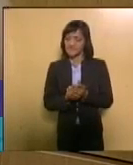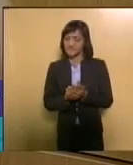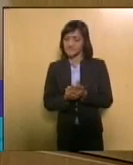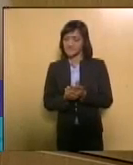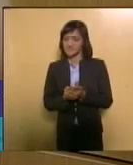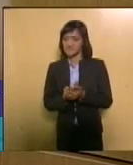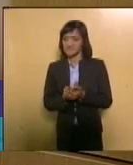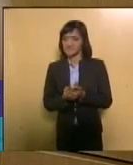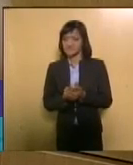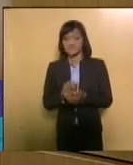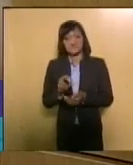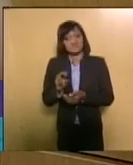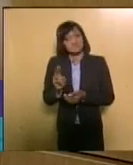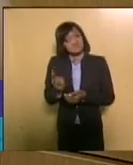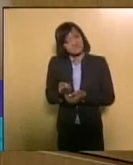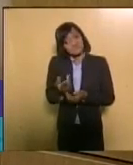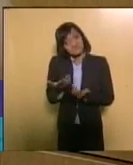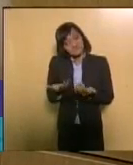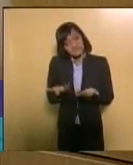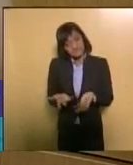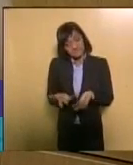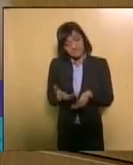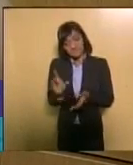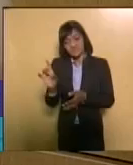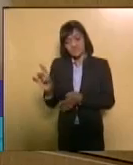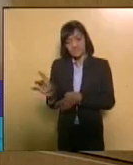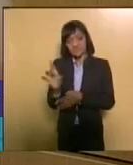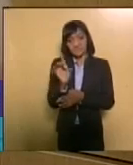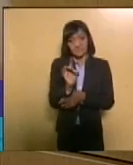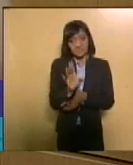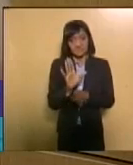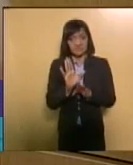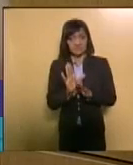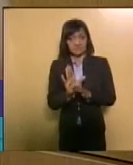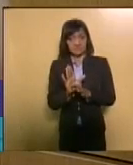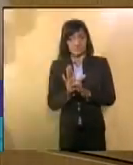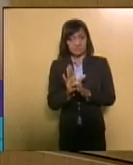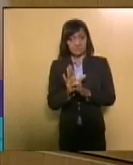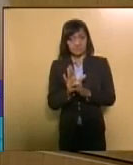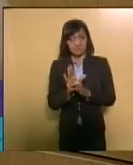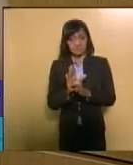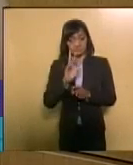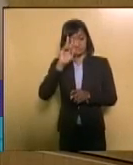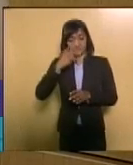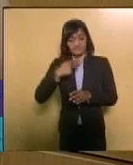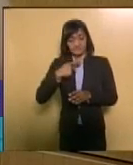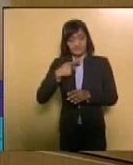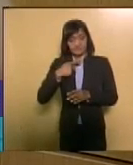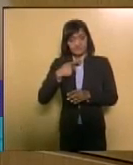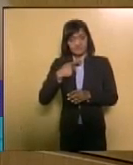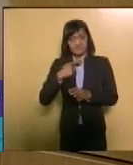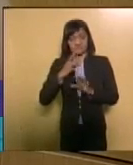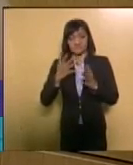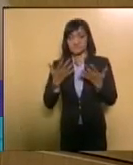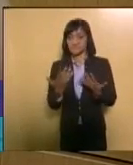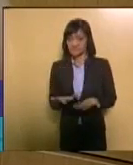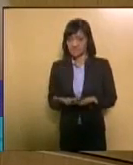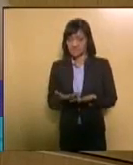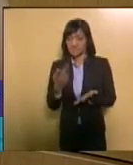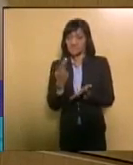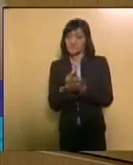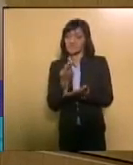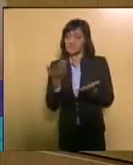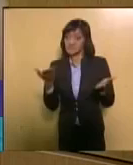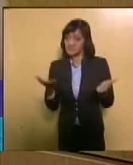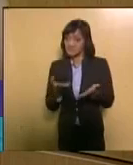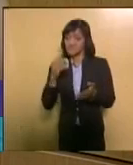território ou então vai ficar cada um no seu quadrado despendendo uma energia enorme que é isso que acontece